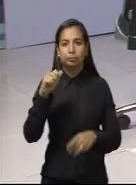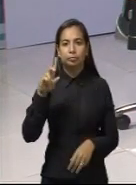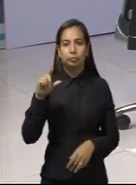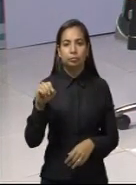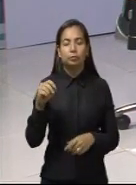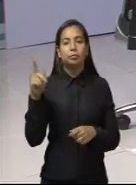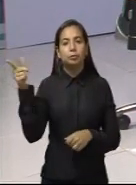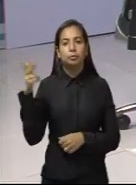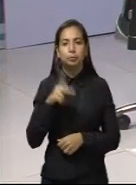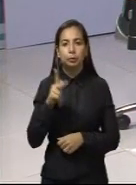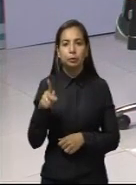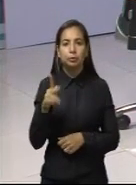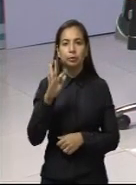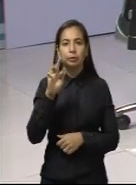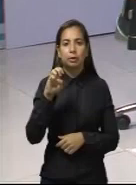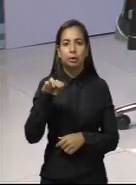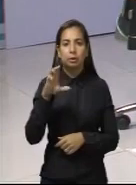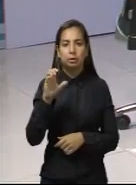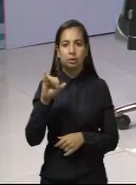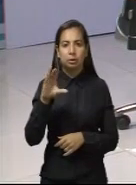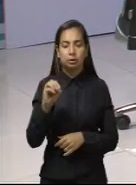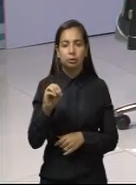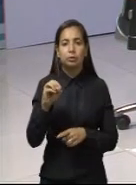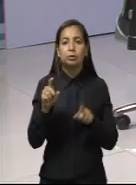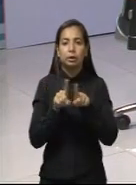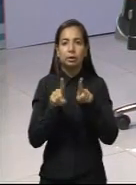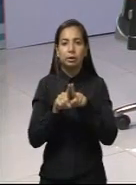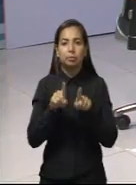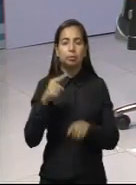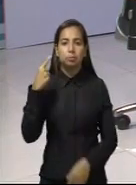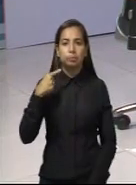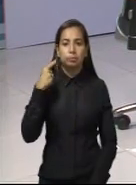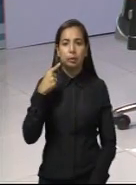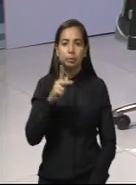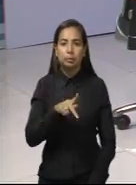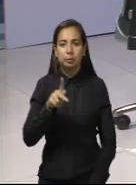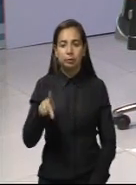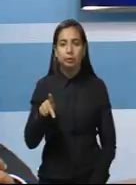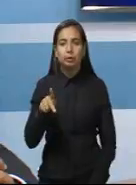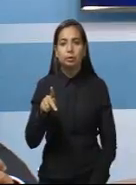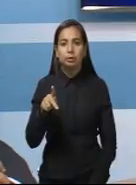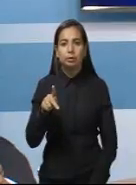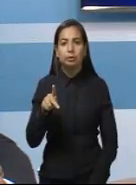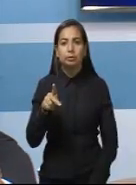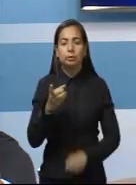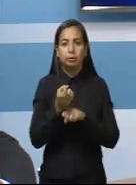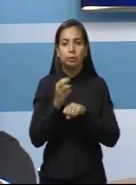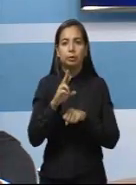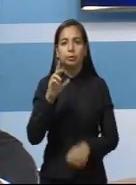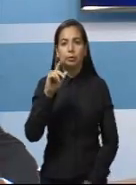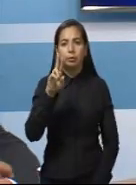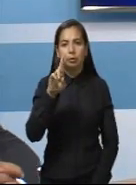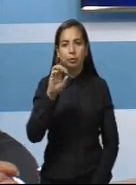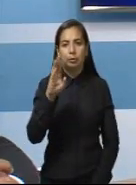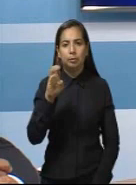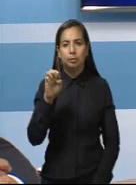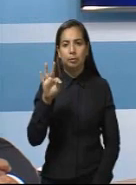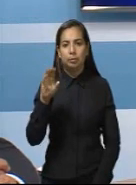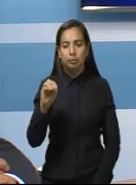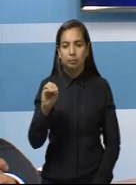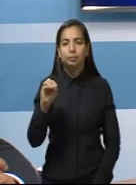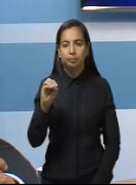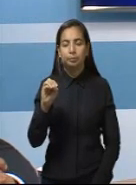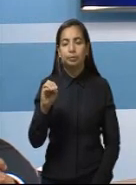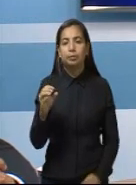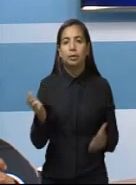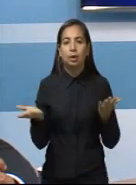político e professor Francisco Moreira e o advogado e também professor doutor Roberto Martins Rodrigues.